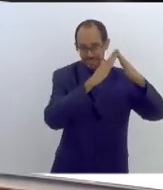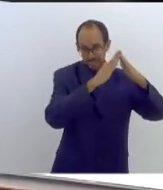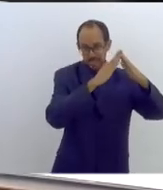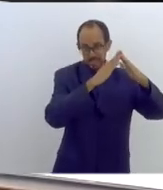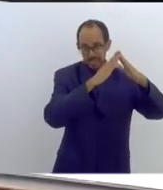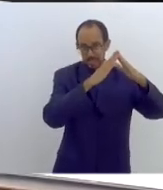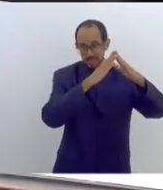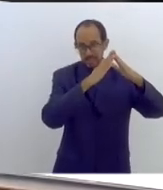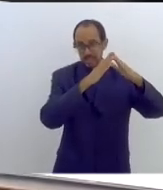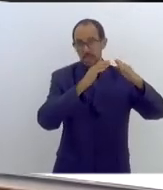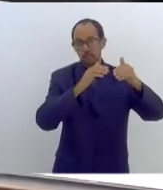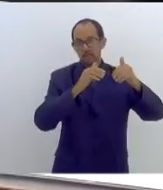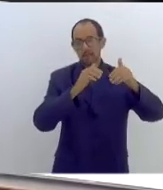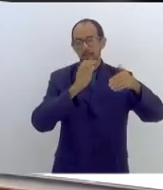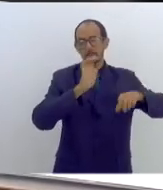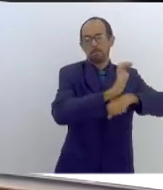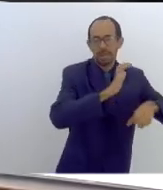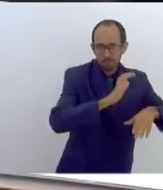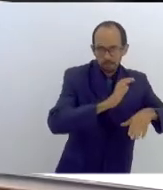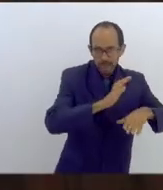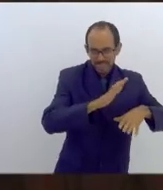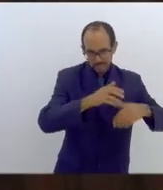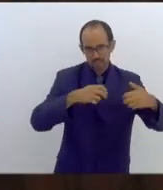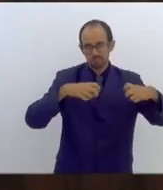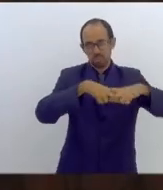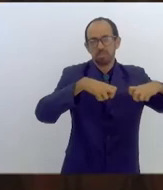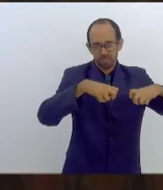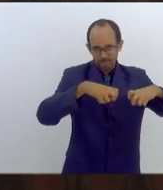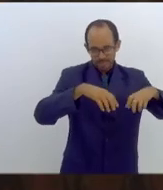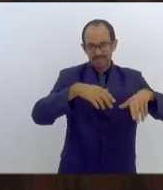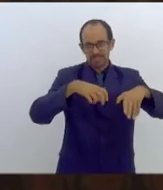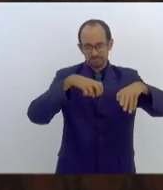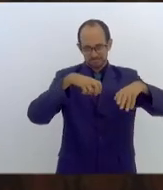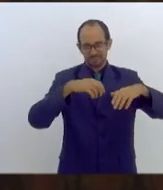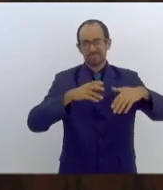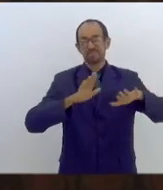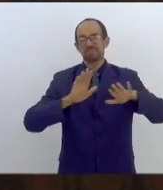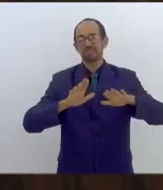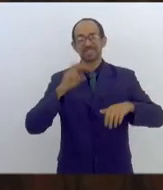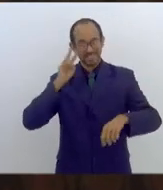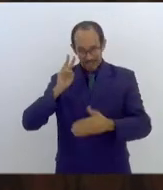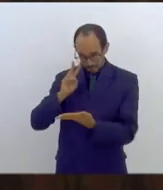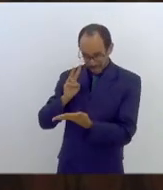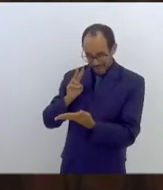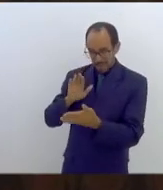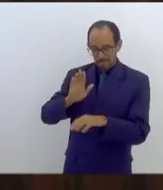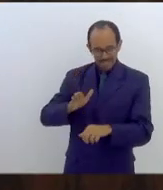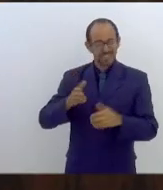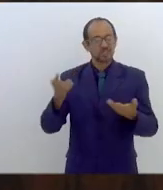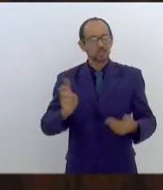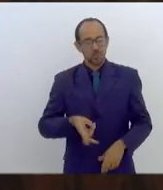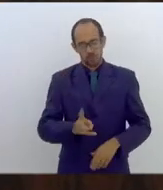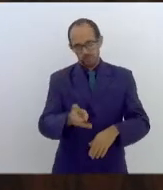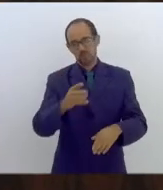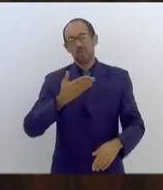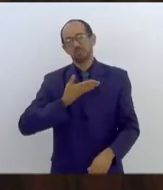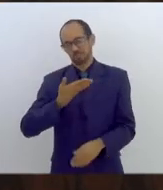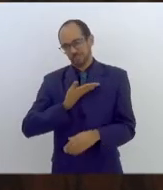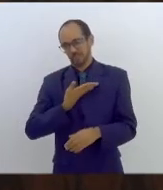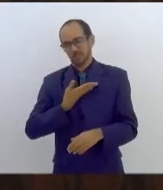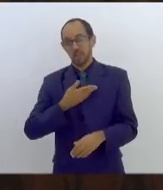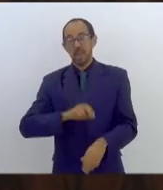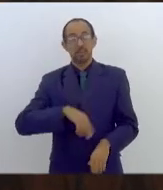não mais lembra disso Desembargador mas continuo continuamos amigos desde então né Graças a Deus